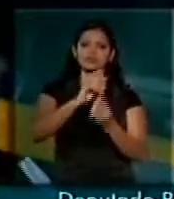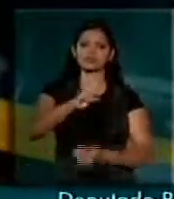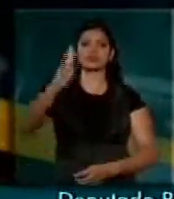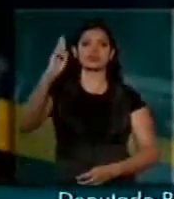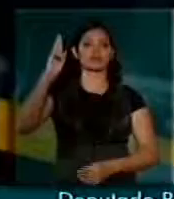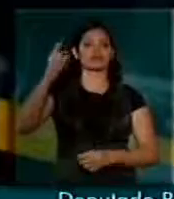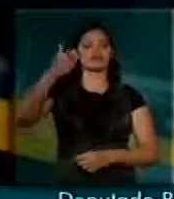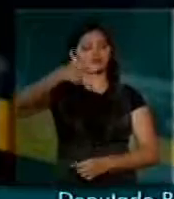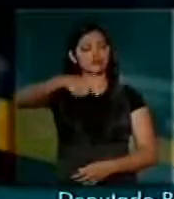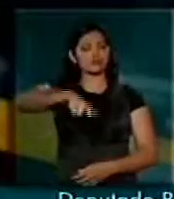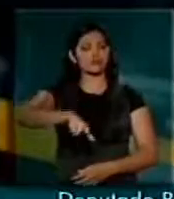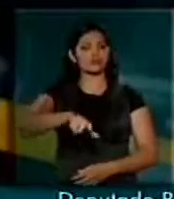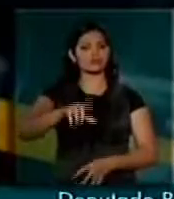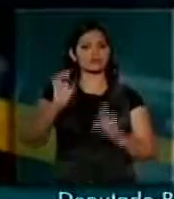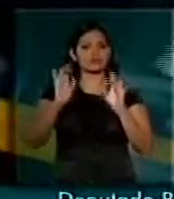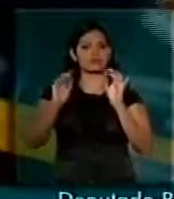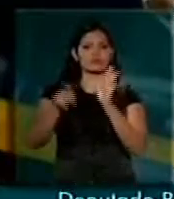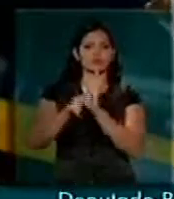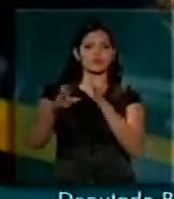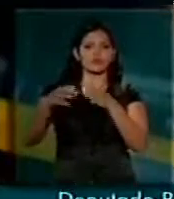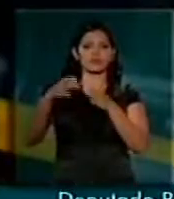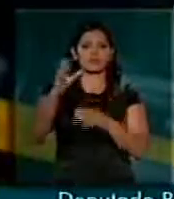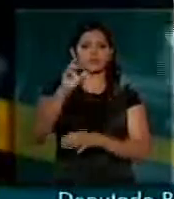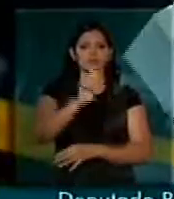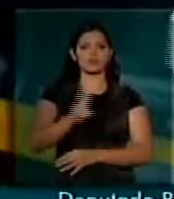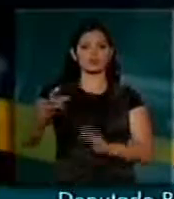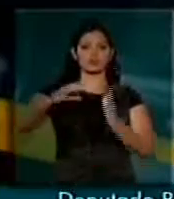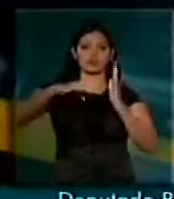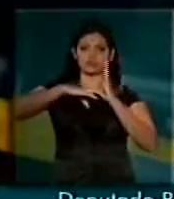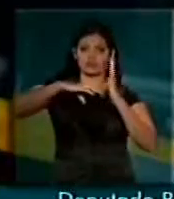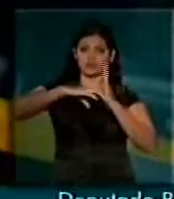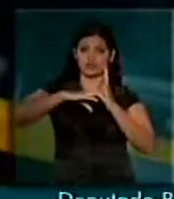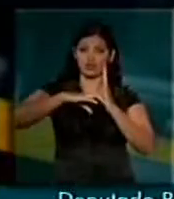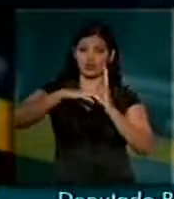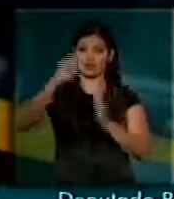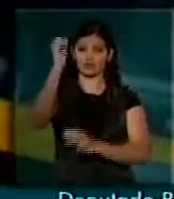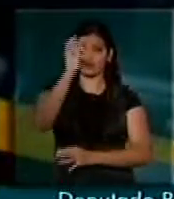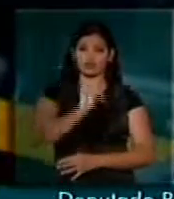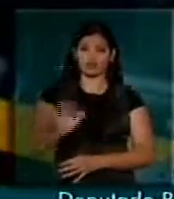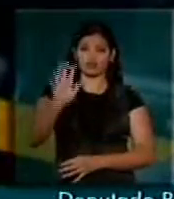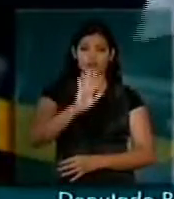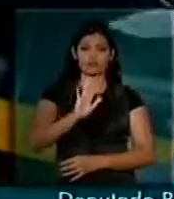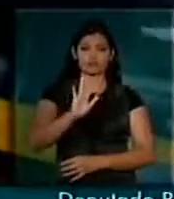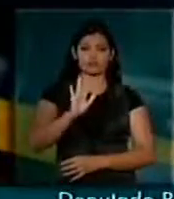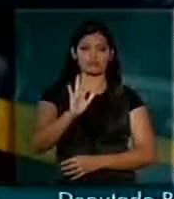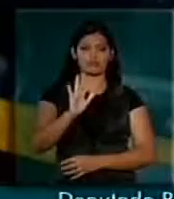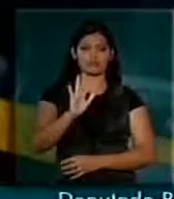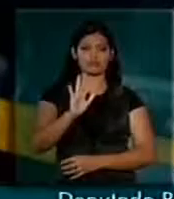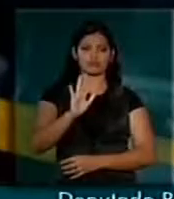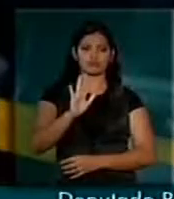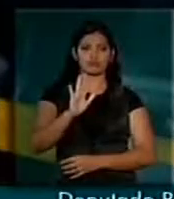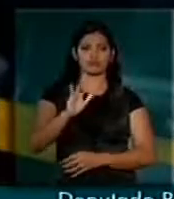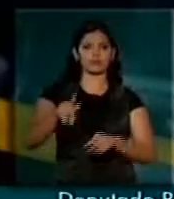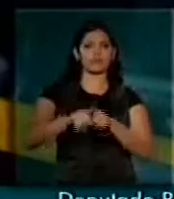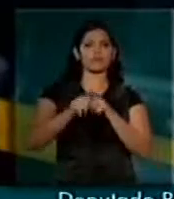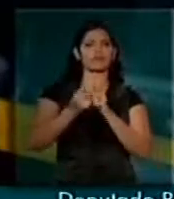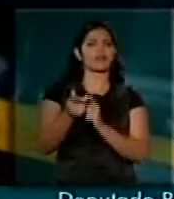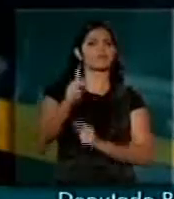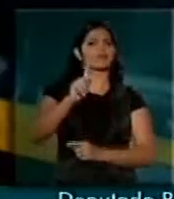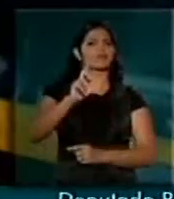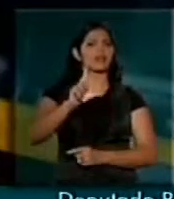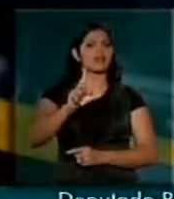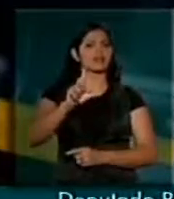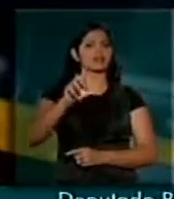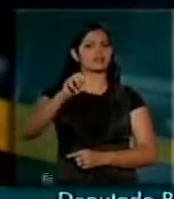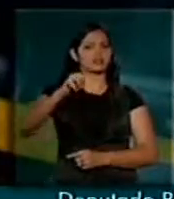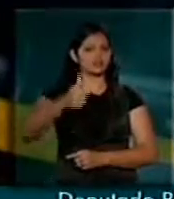líderes novamente, especialmente no âmbito do Senado da República, que não deixem de incluir no acordo de votação o